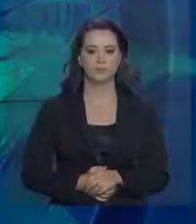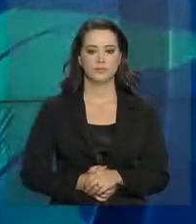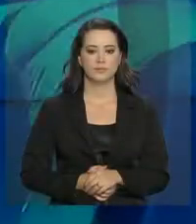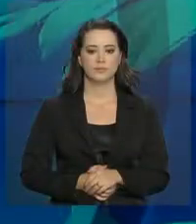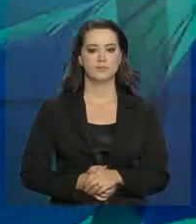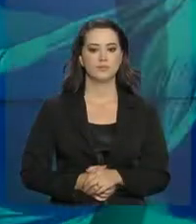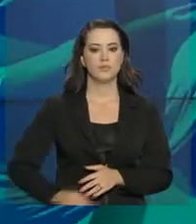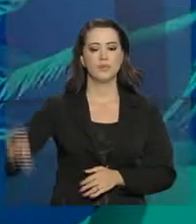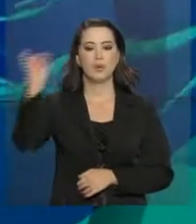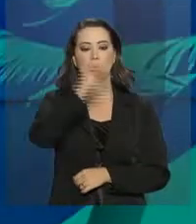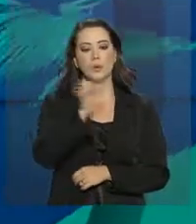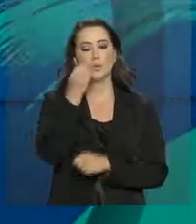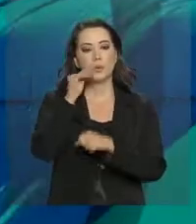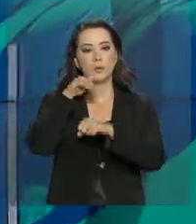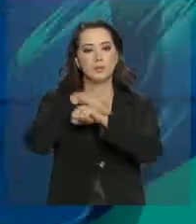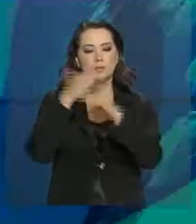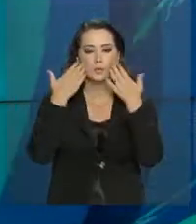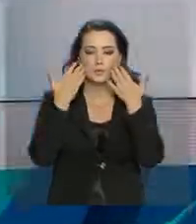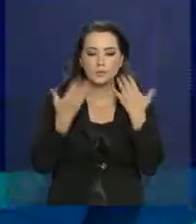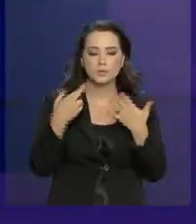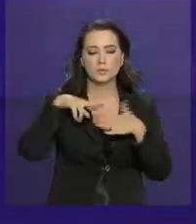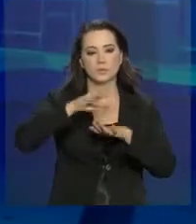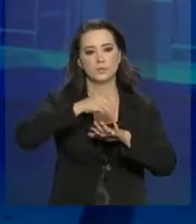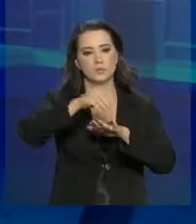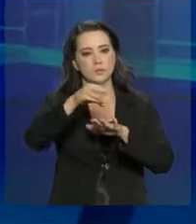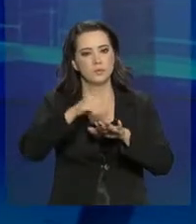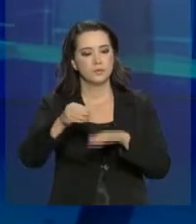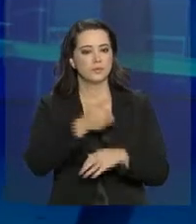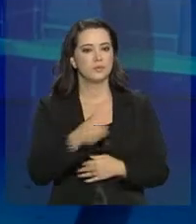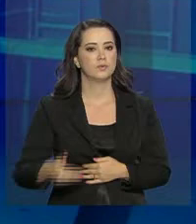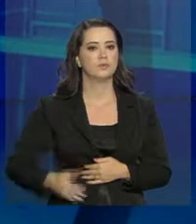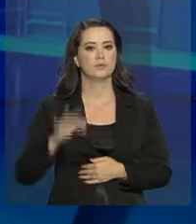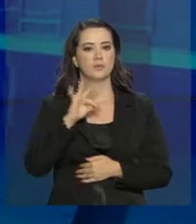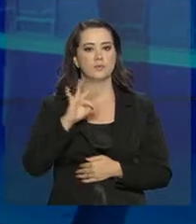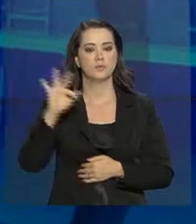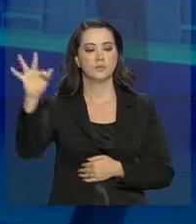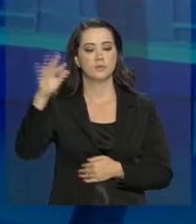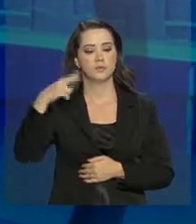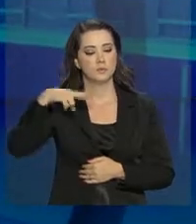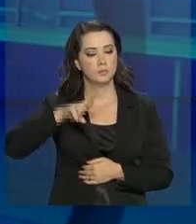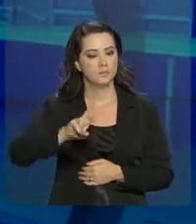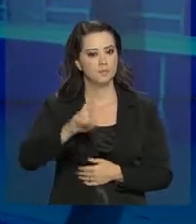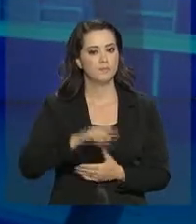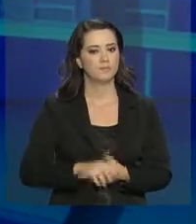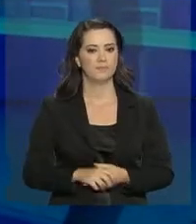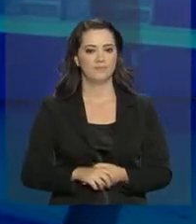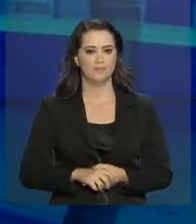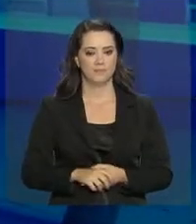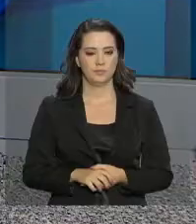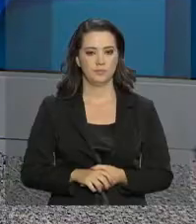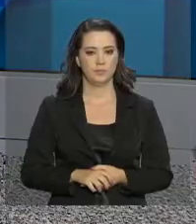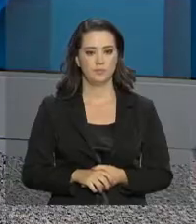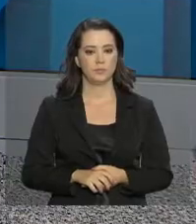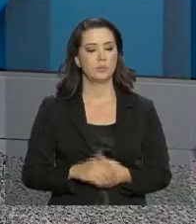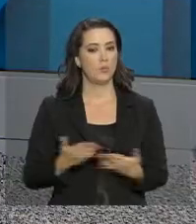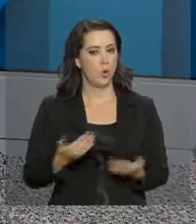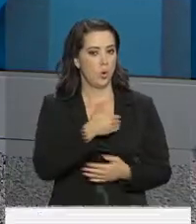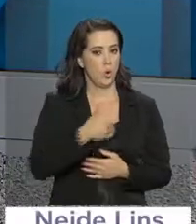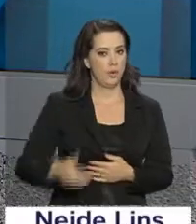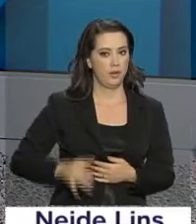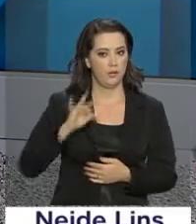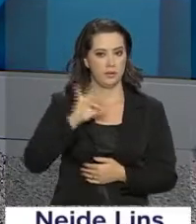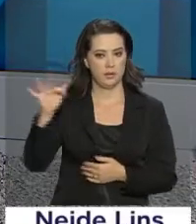olá boa noite estamos de volta com as notícias do governo federal em mais uma edição do repórter nbr o